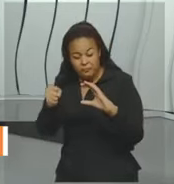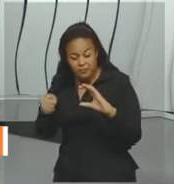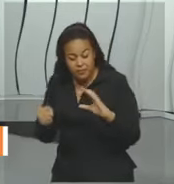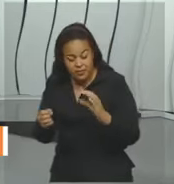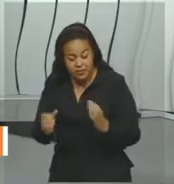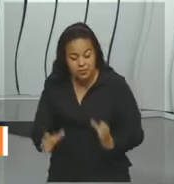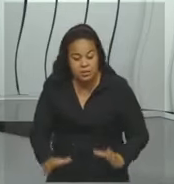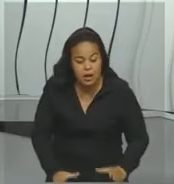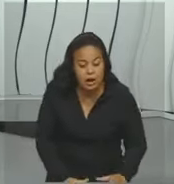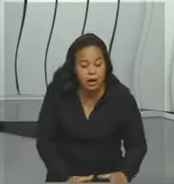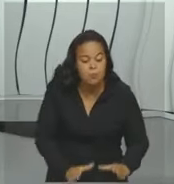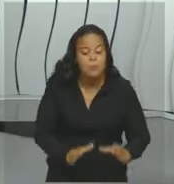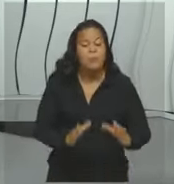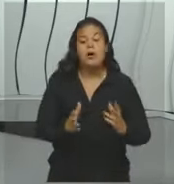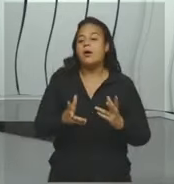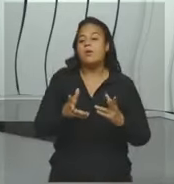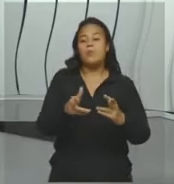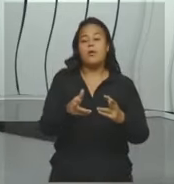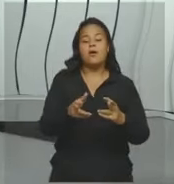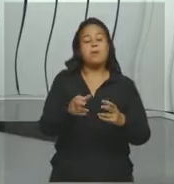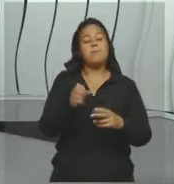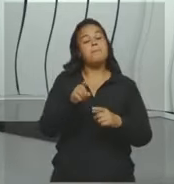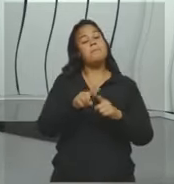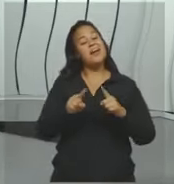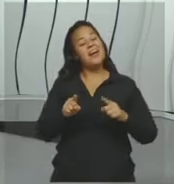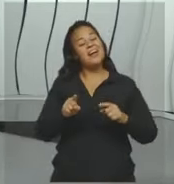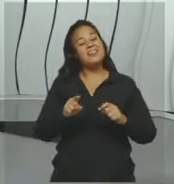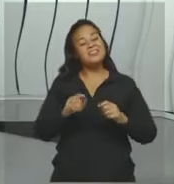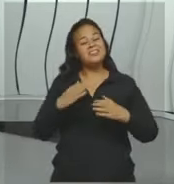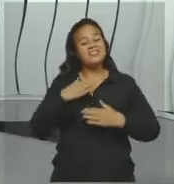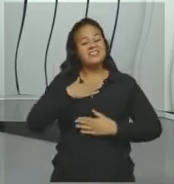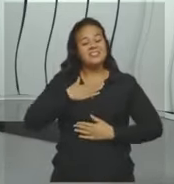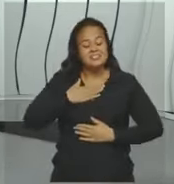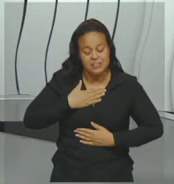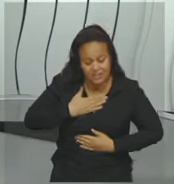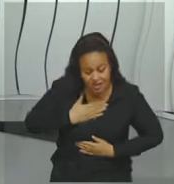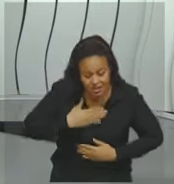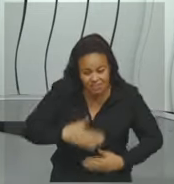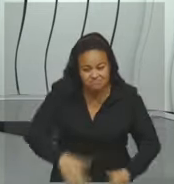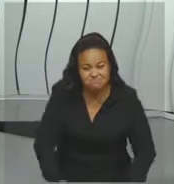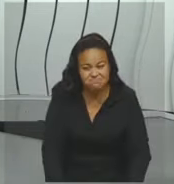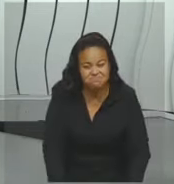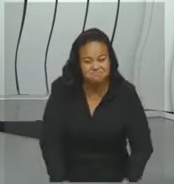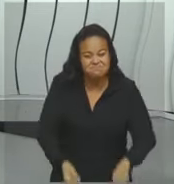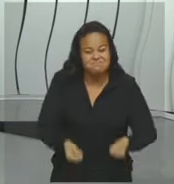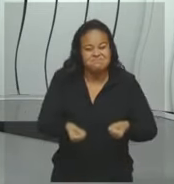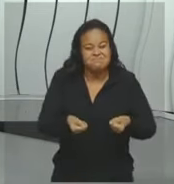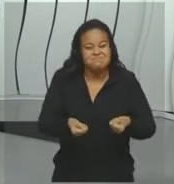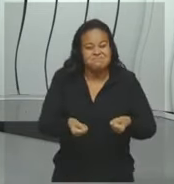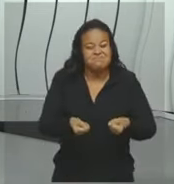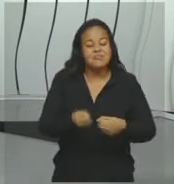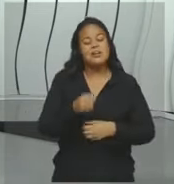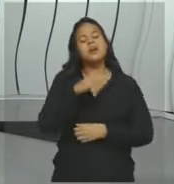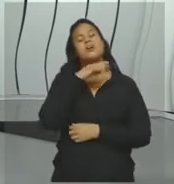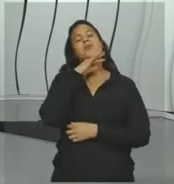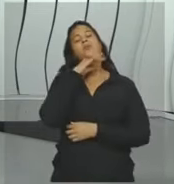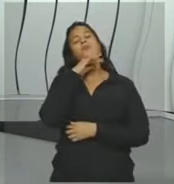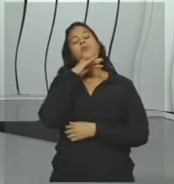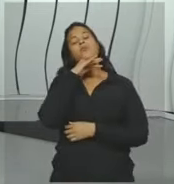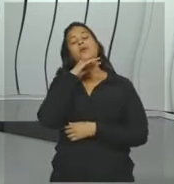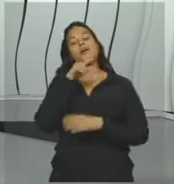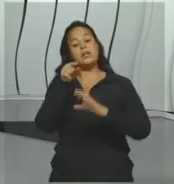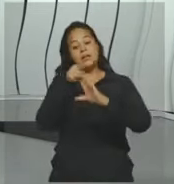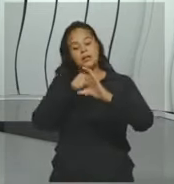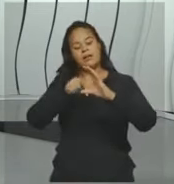chão. Só que abaixar e pegar a caixa do chão é uma posição ruim. Então o que esse tipo de roldana vai fazer? Vai facilitar